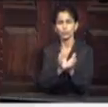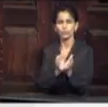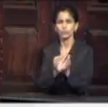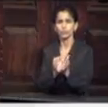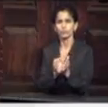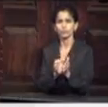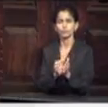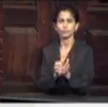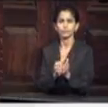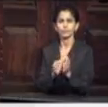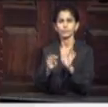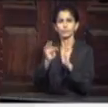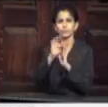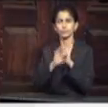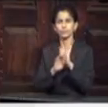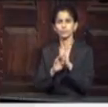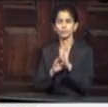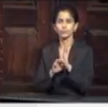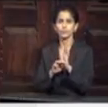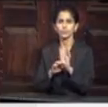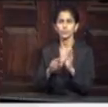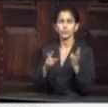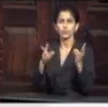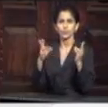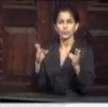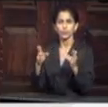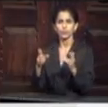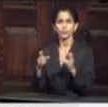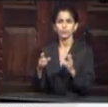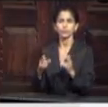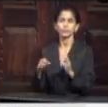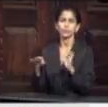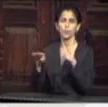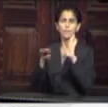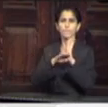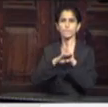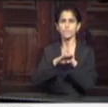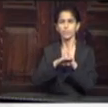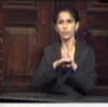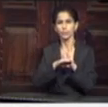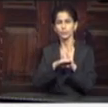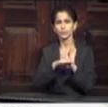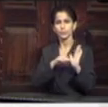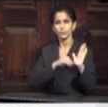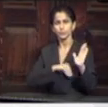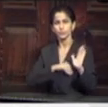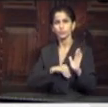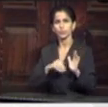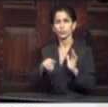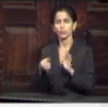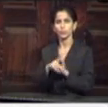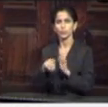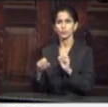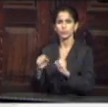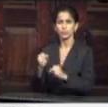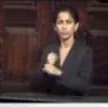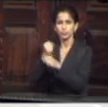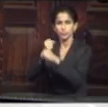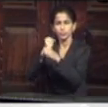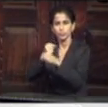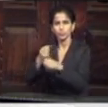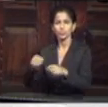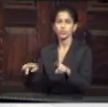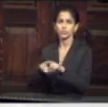um piso para enfermeira, no interior vão demitir enfermeiras. Você criar um piso para pedreiro, para agricultor, para